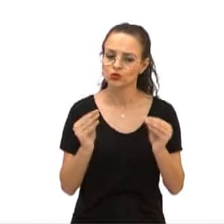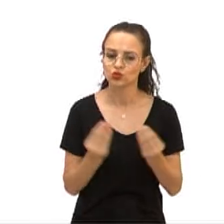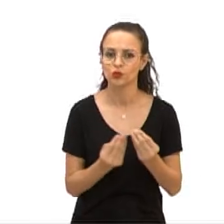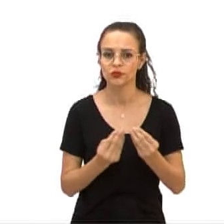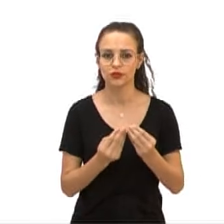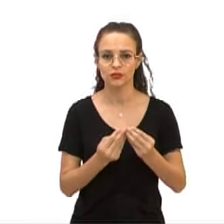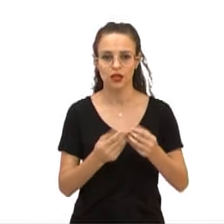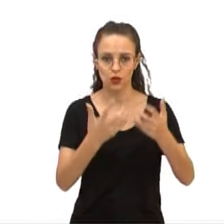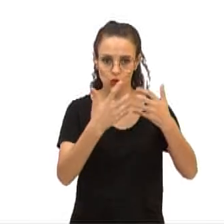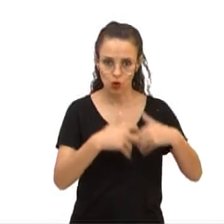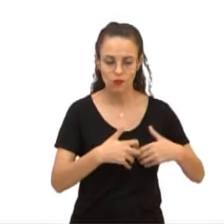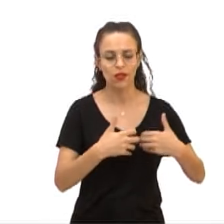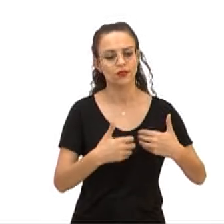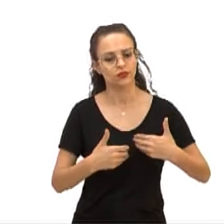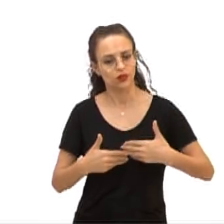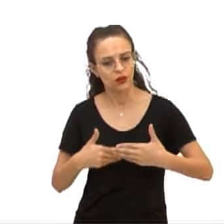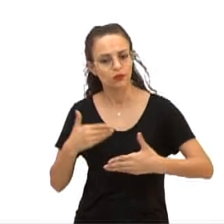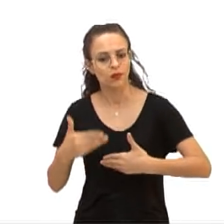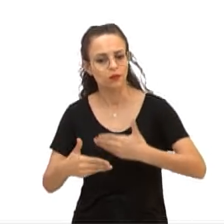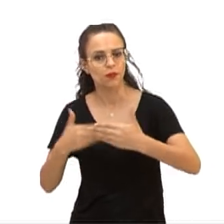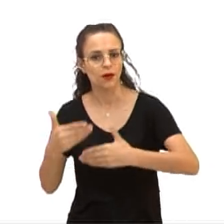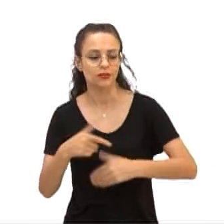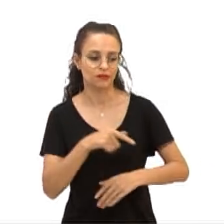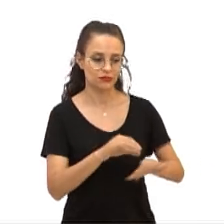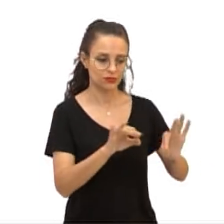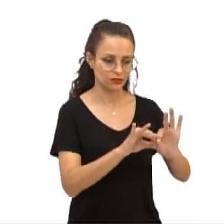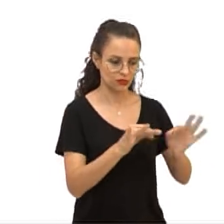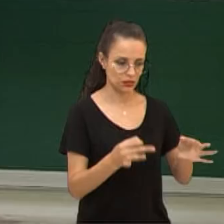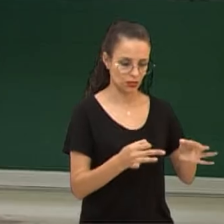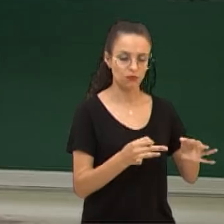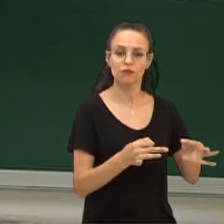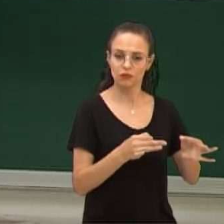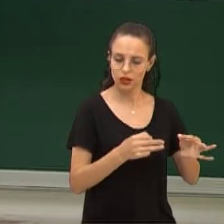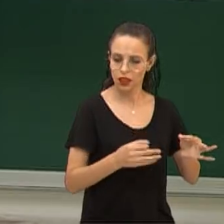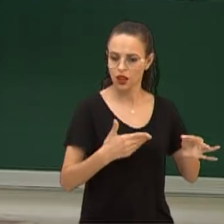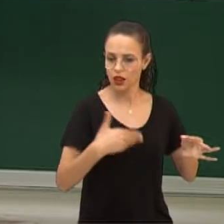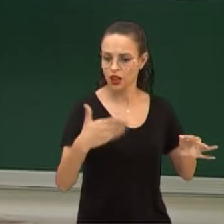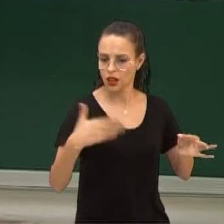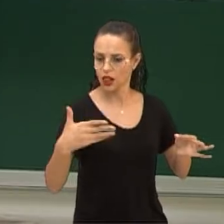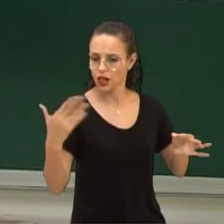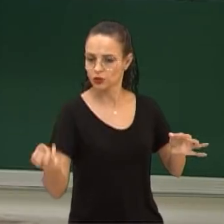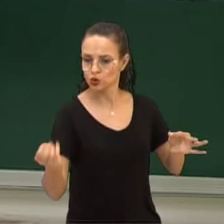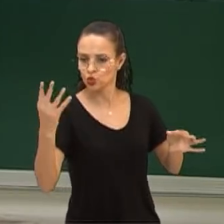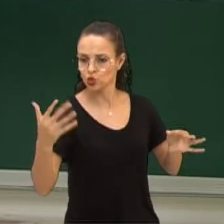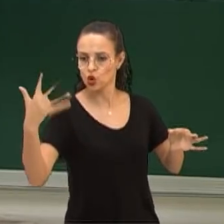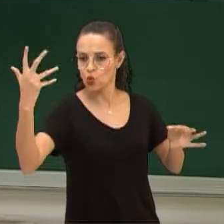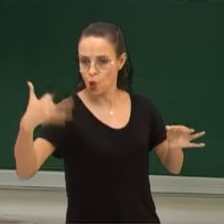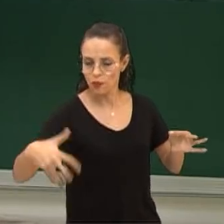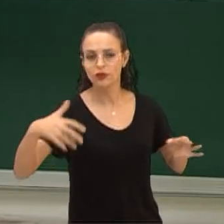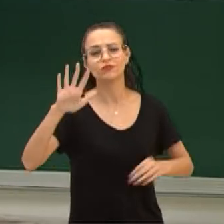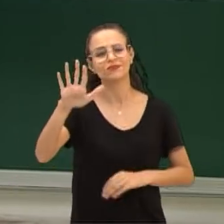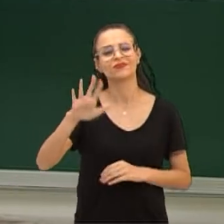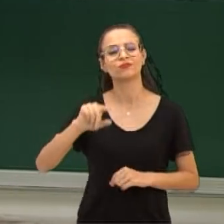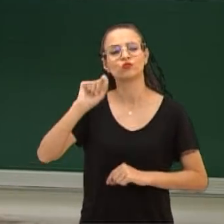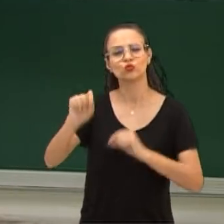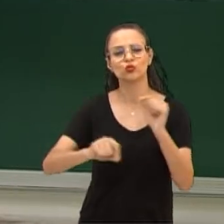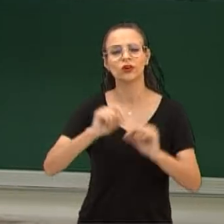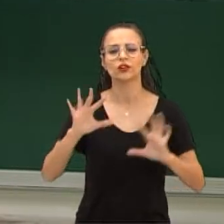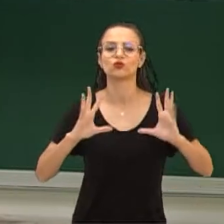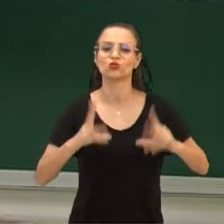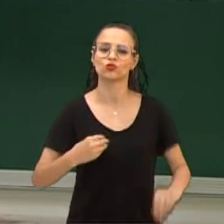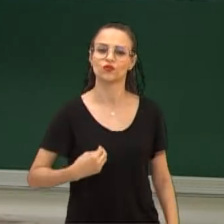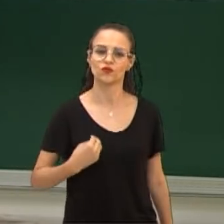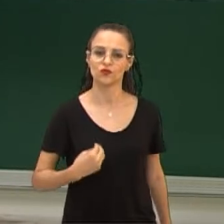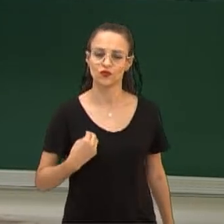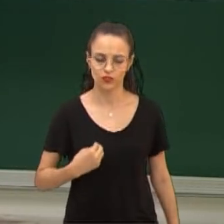originam-se progressivamente a partir de outros mais simples. O que ele quis dizer, a ideia que ele defendia, é que todo ser vivo tinha uma força